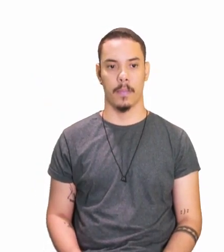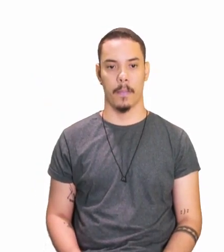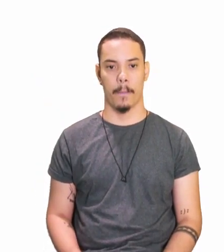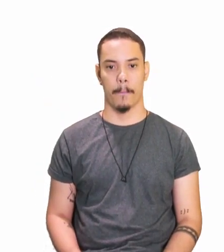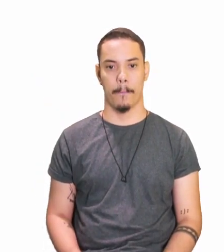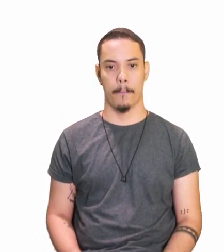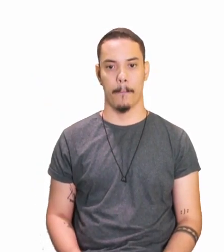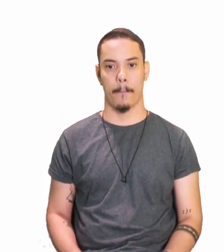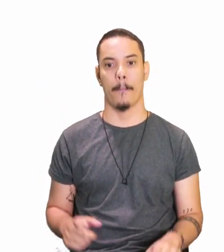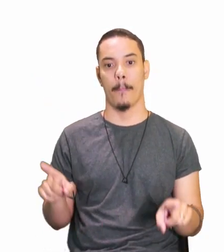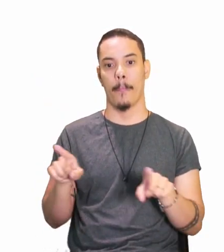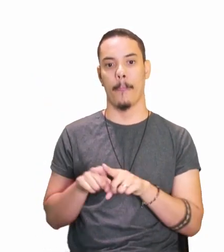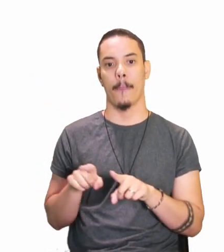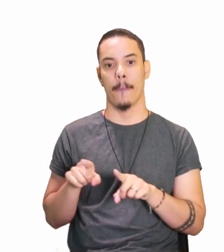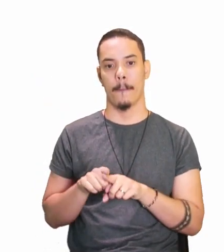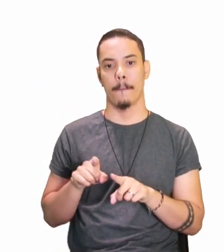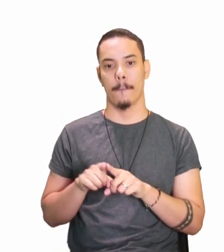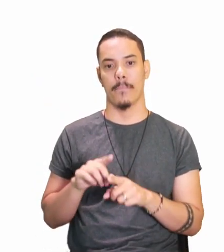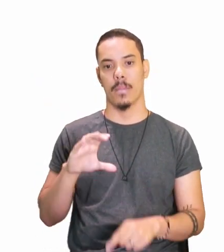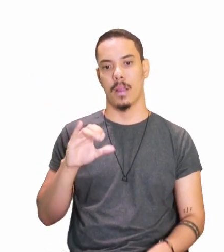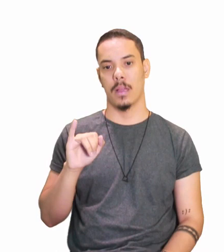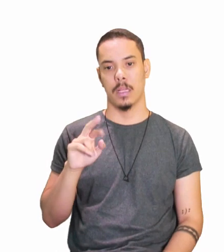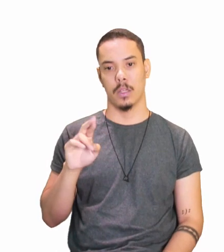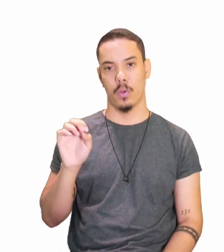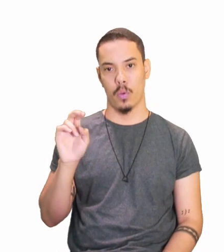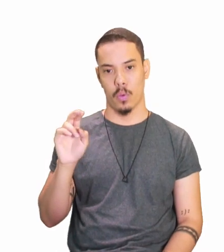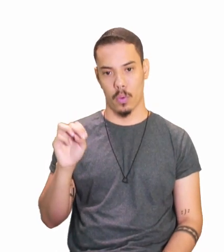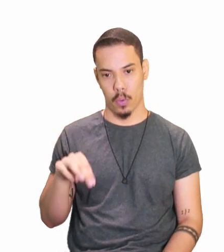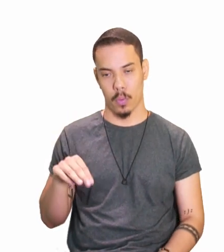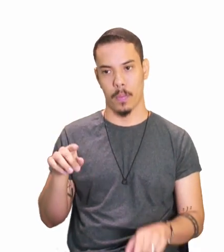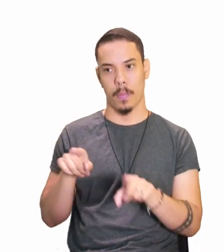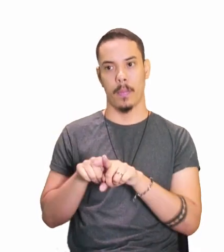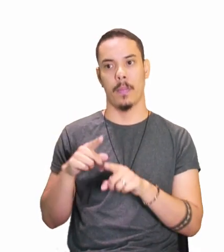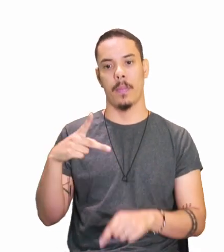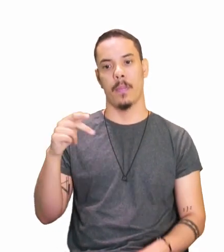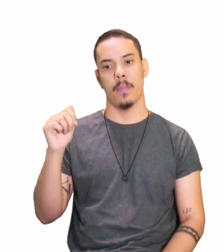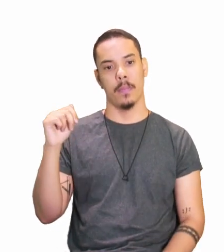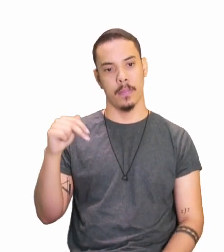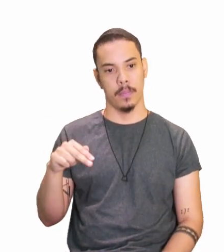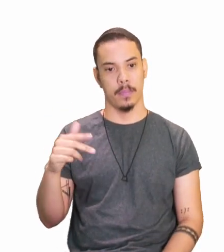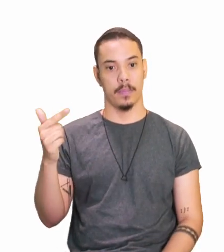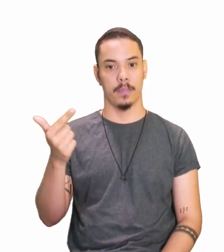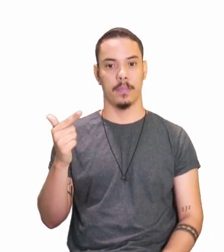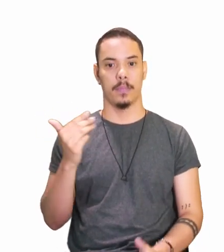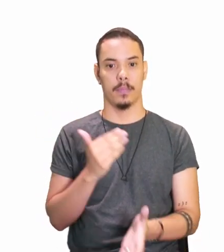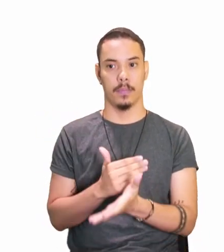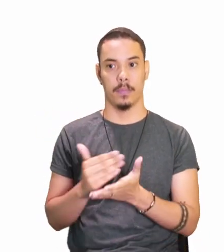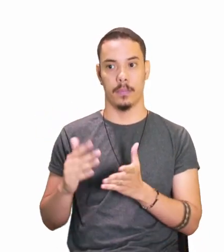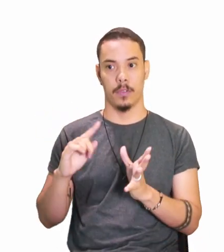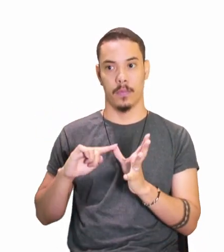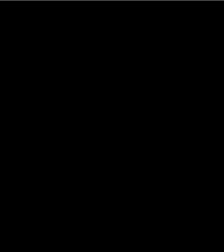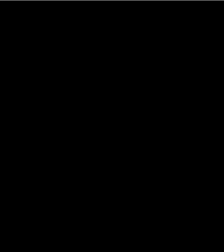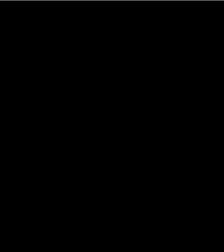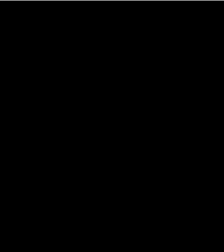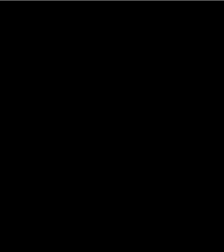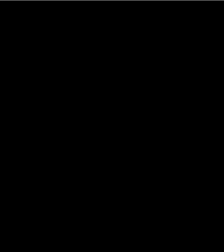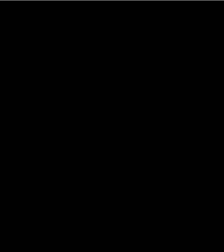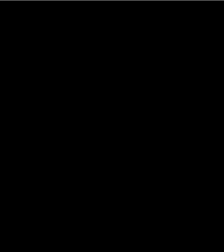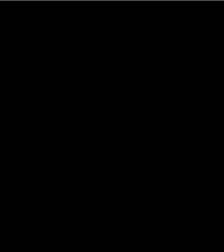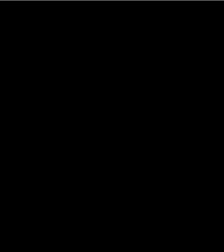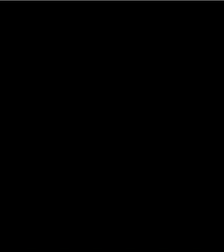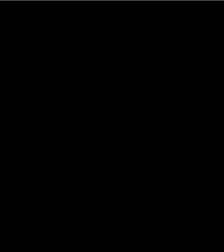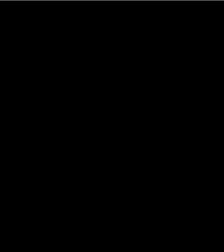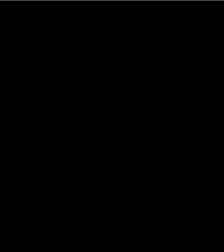Nas formações com prefixo circum, pan, quando o segundo elemento começar por vogal M